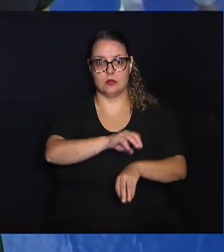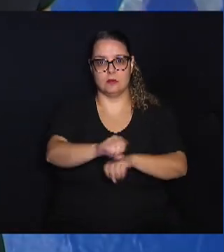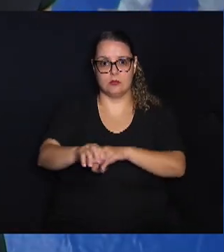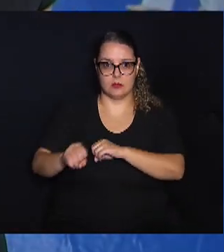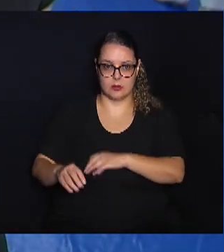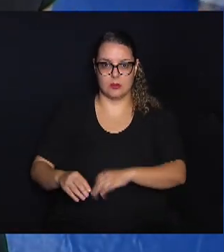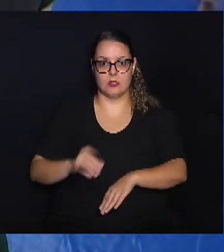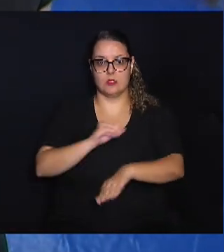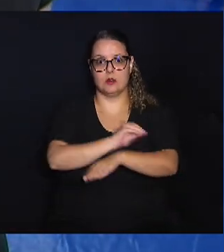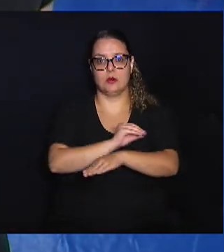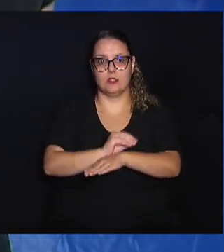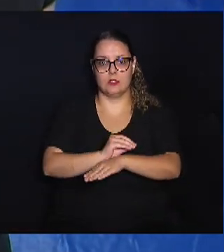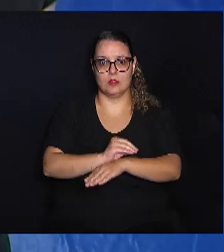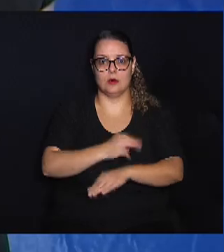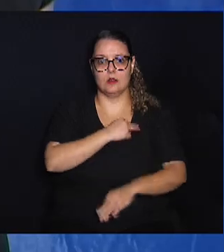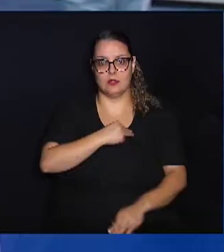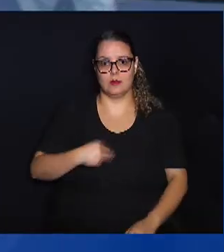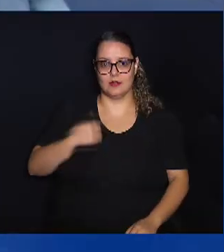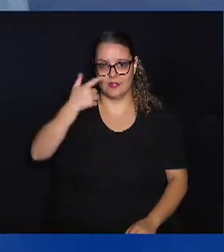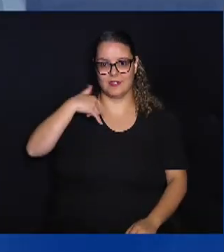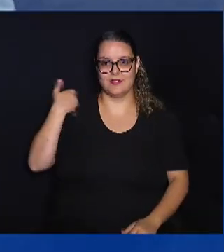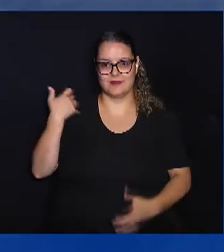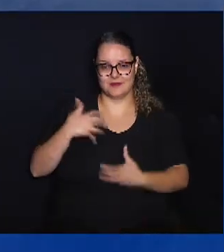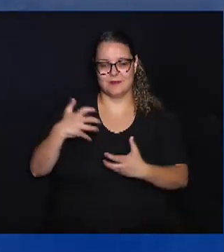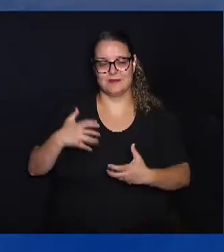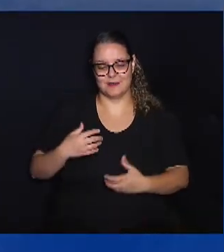cuidam até do mestre. Eu que estou ficando velho agora, né?